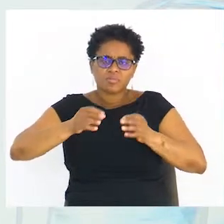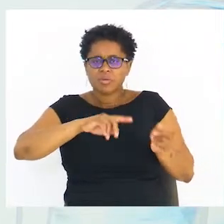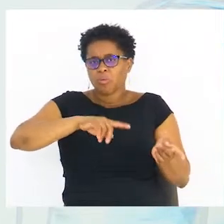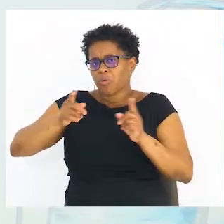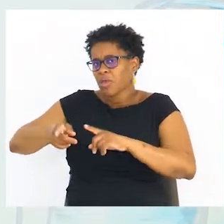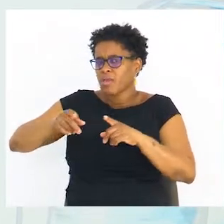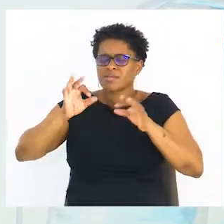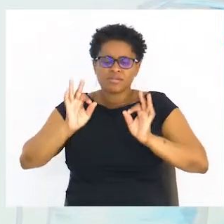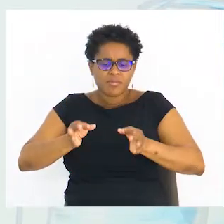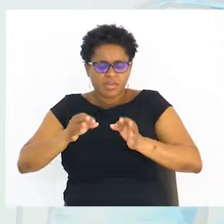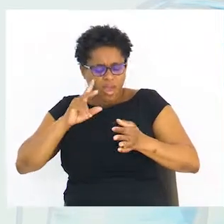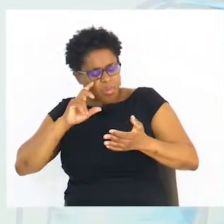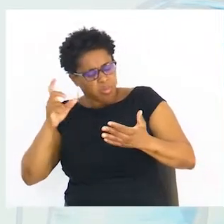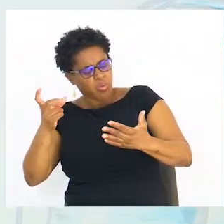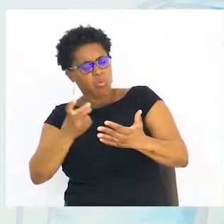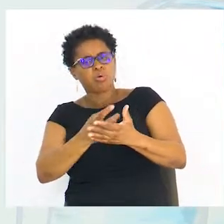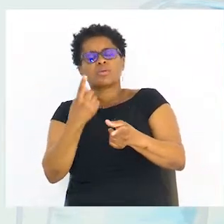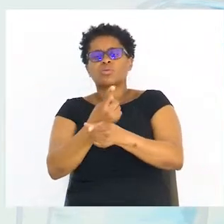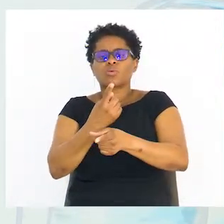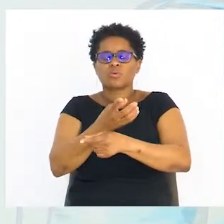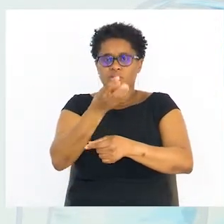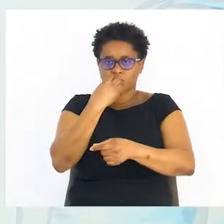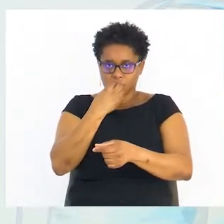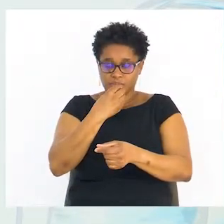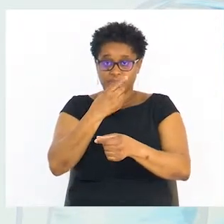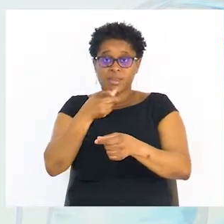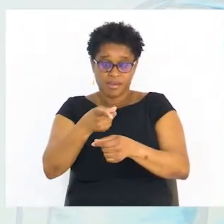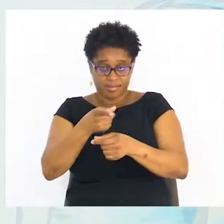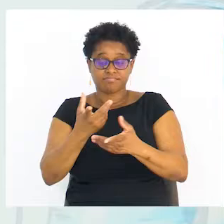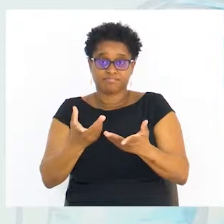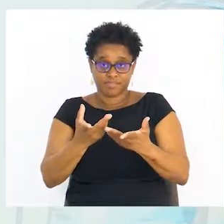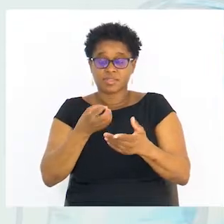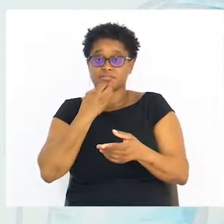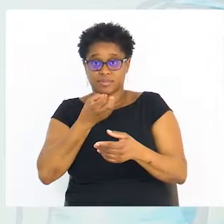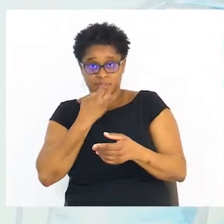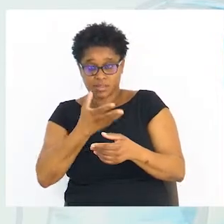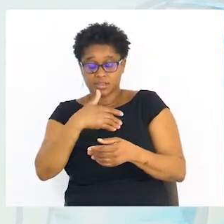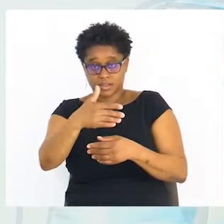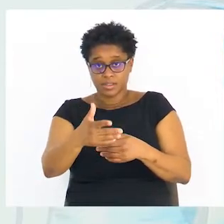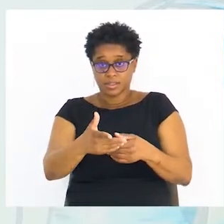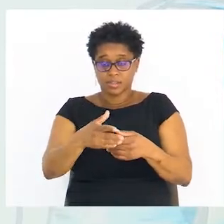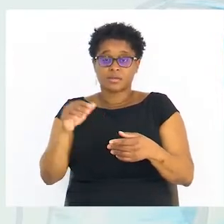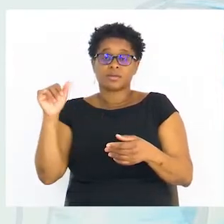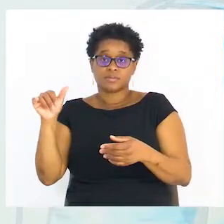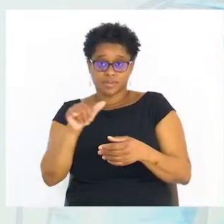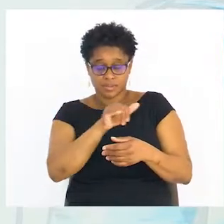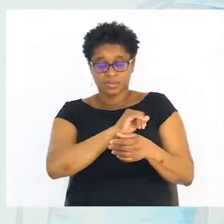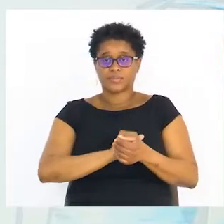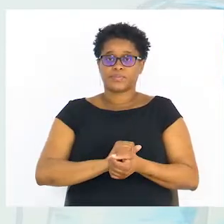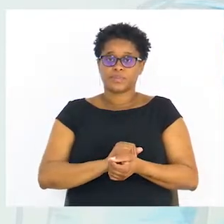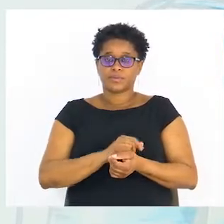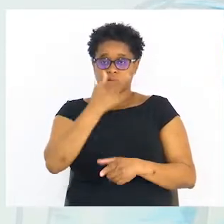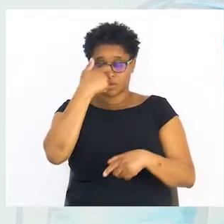permanentemente à procura de alimentos. Esta razão justificaria a